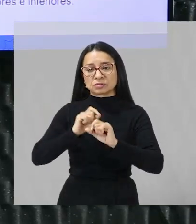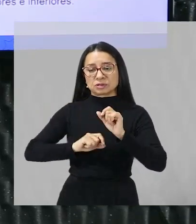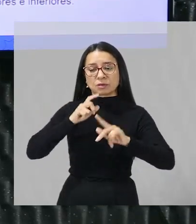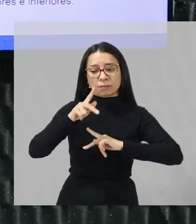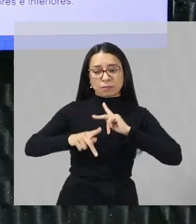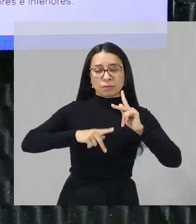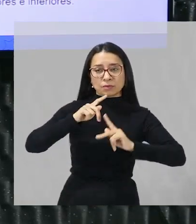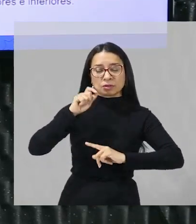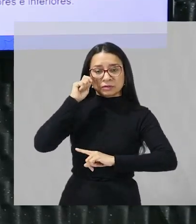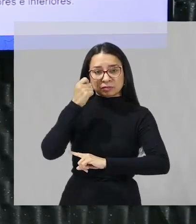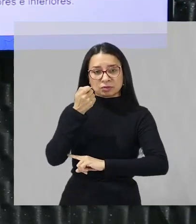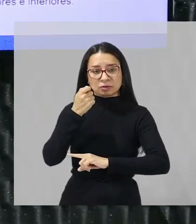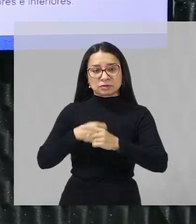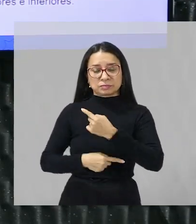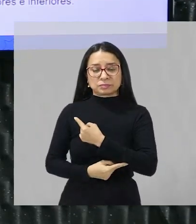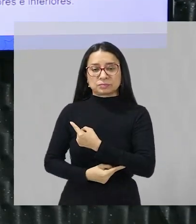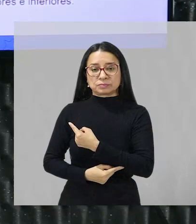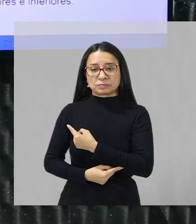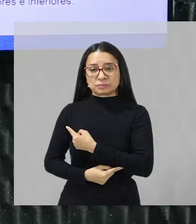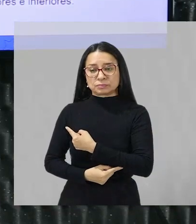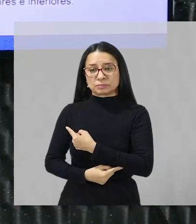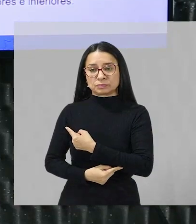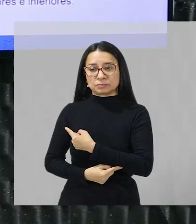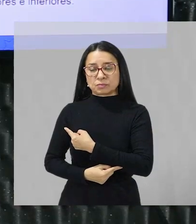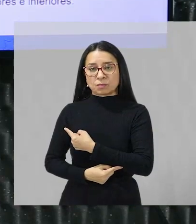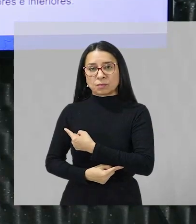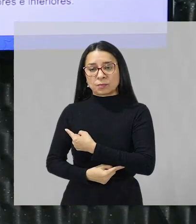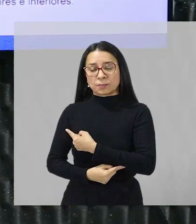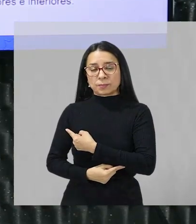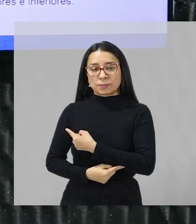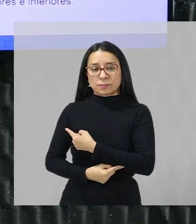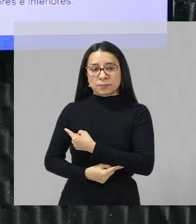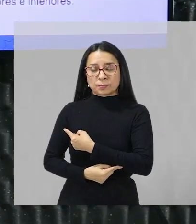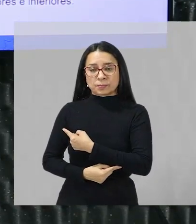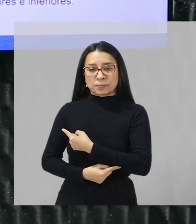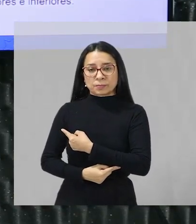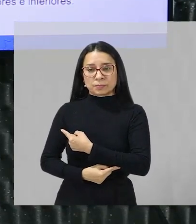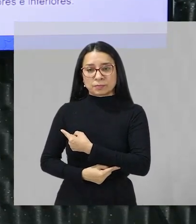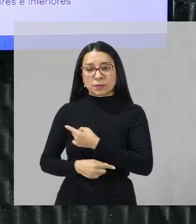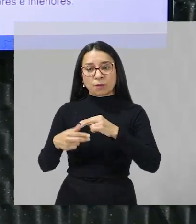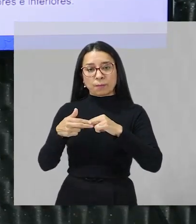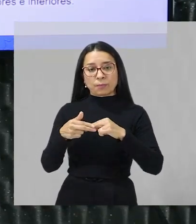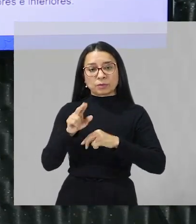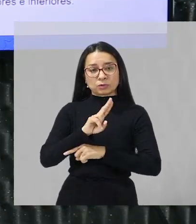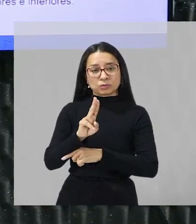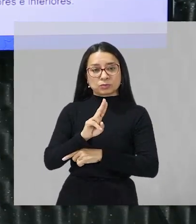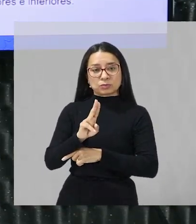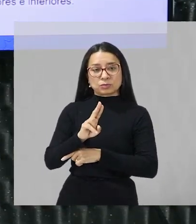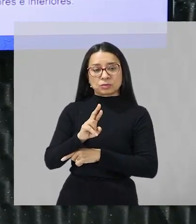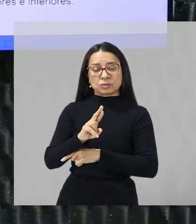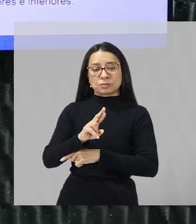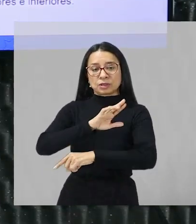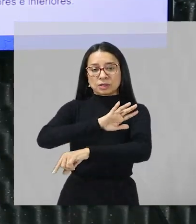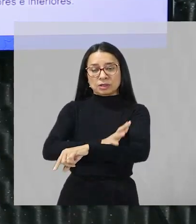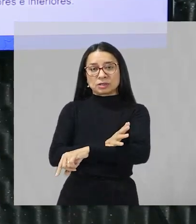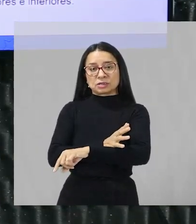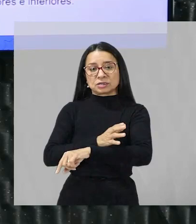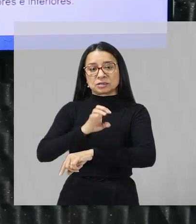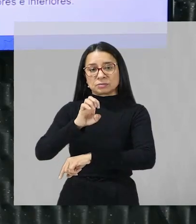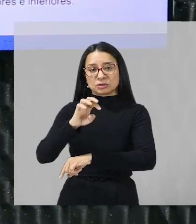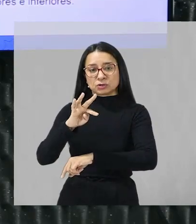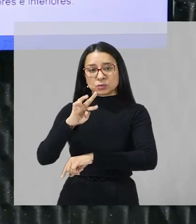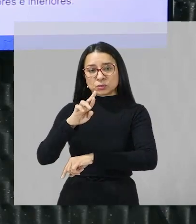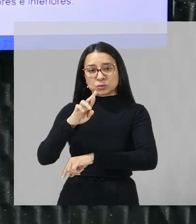negra, perpetuando a estrutura desigual, por isso o nome, racismo estrutural, da sociedade